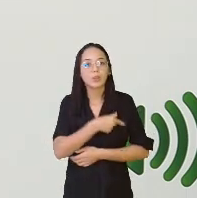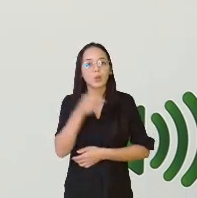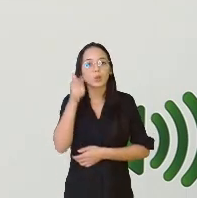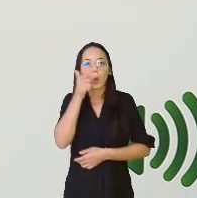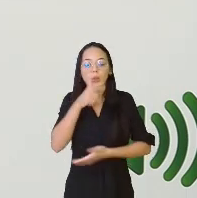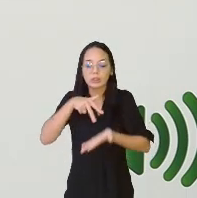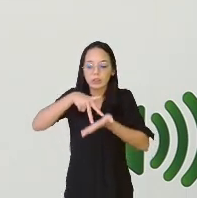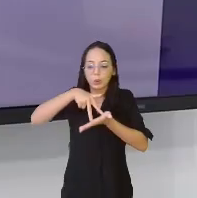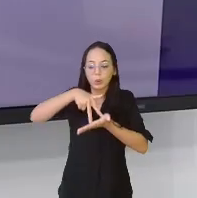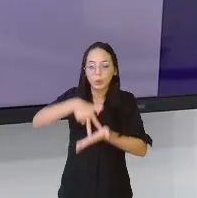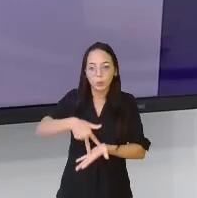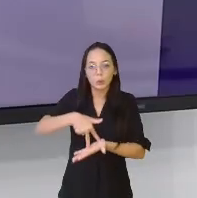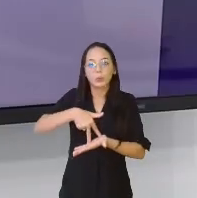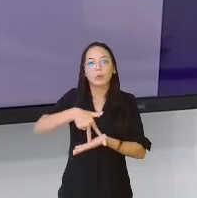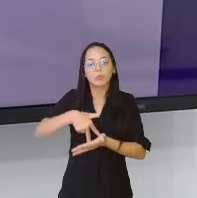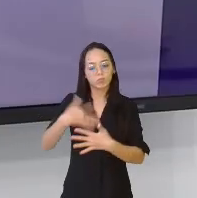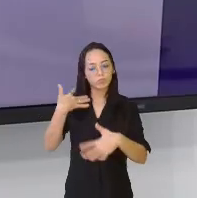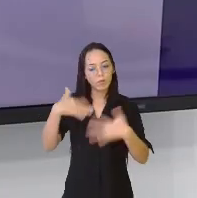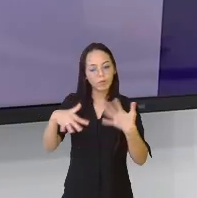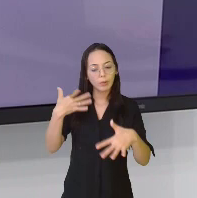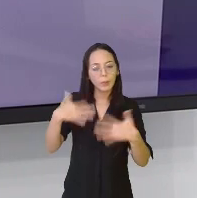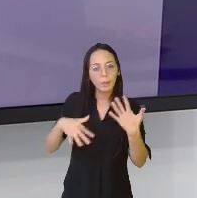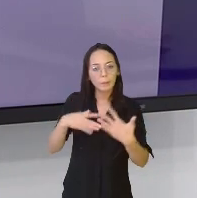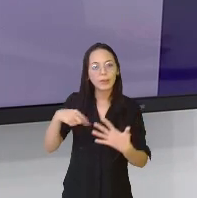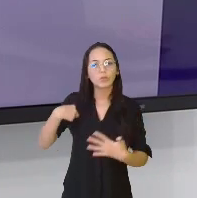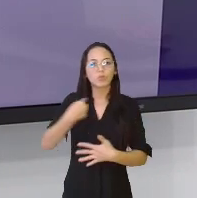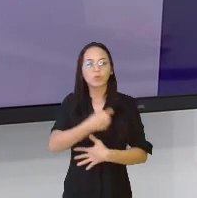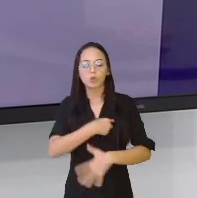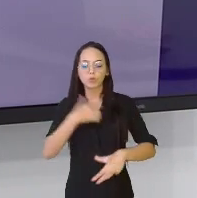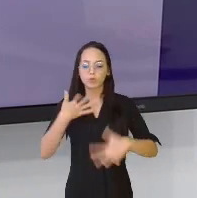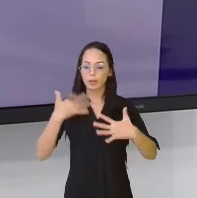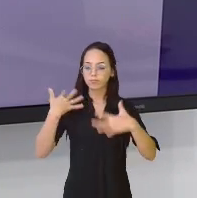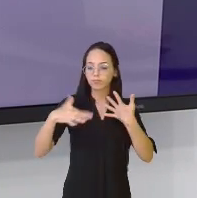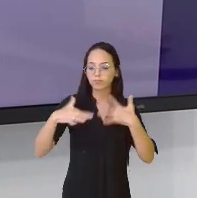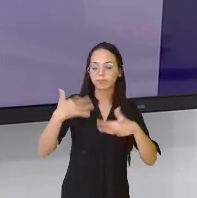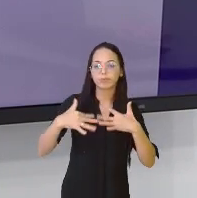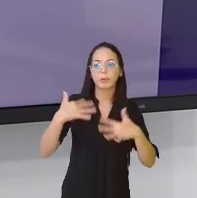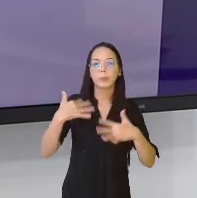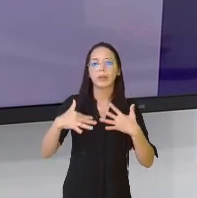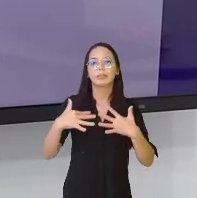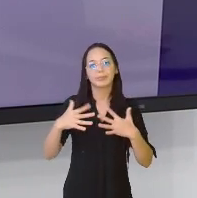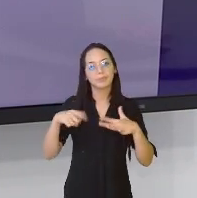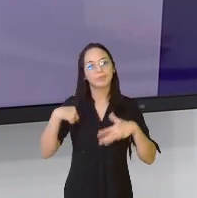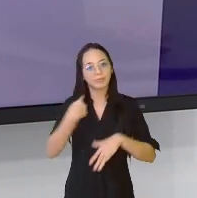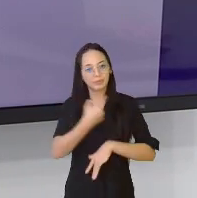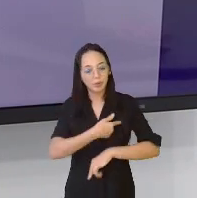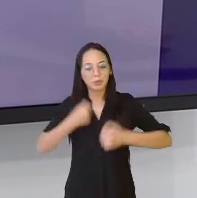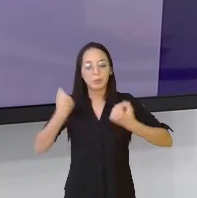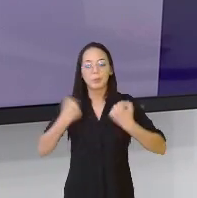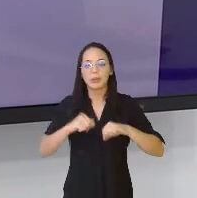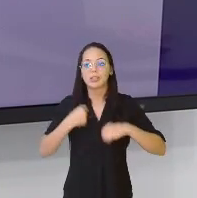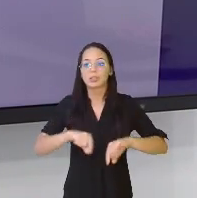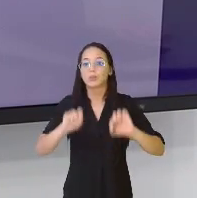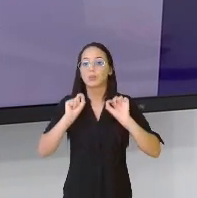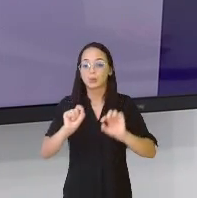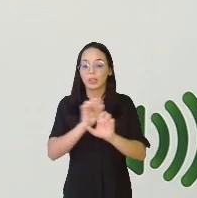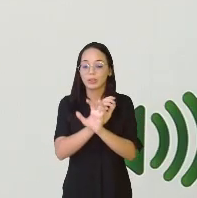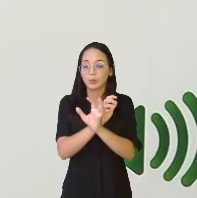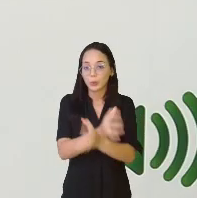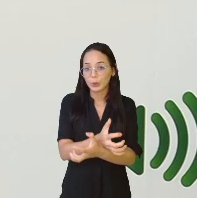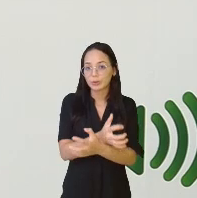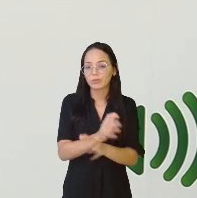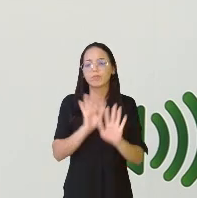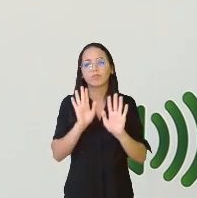se sustentar, para que a gente consiga se mover, a gente precisa dos ossos.